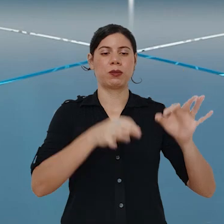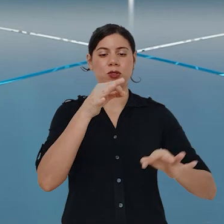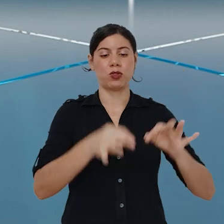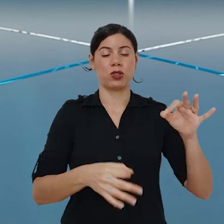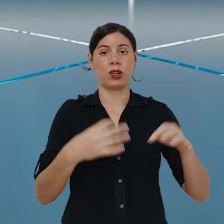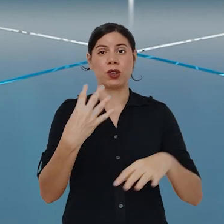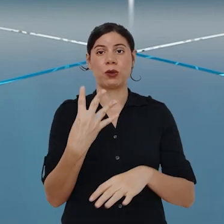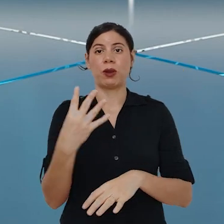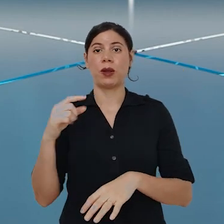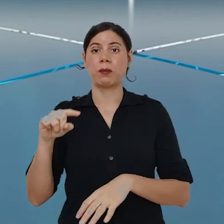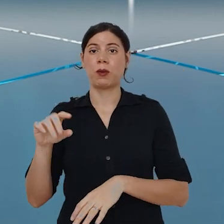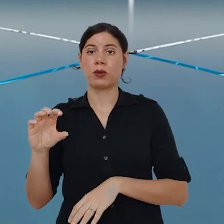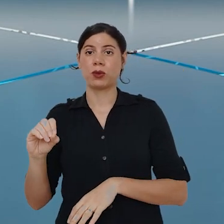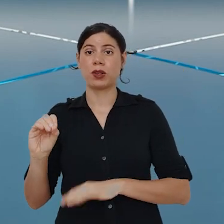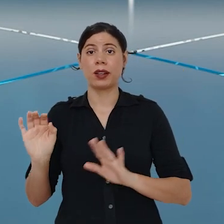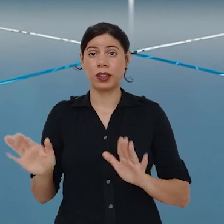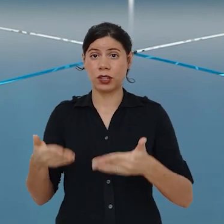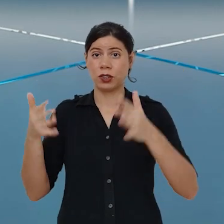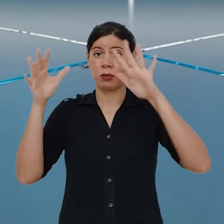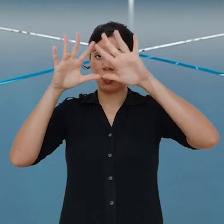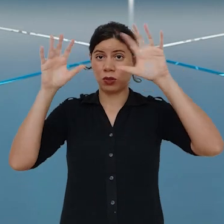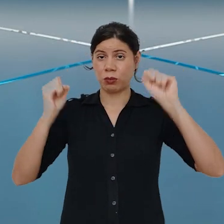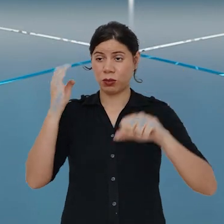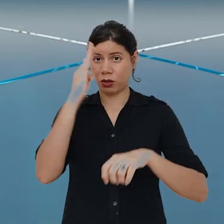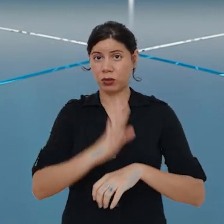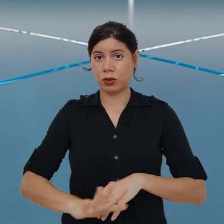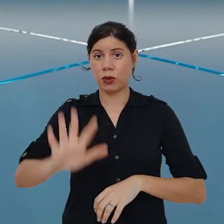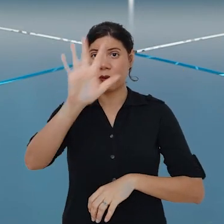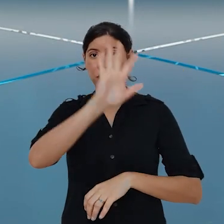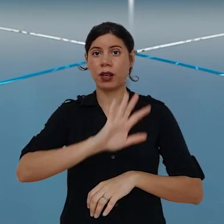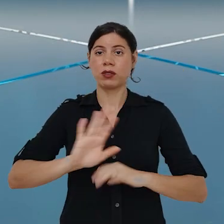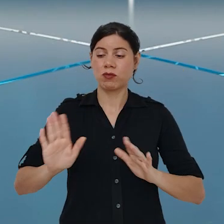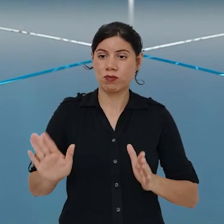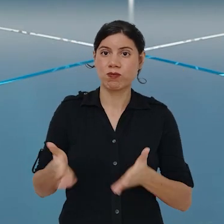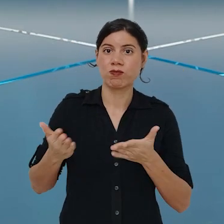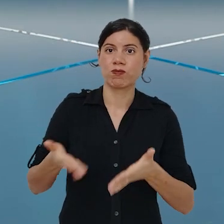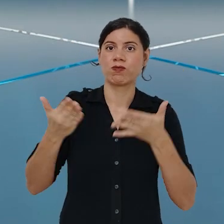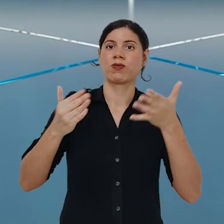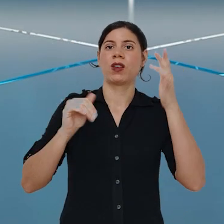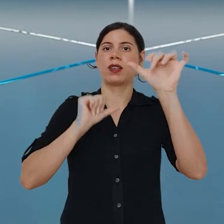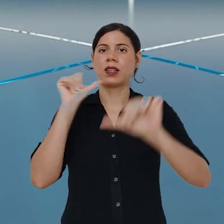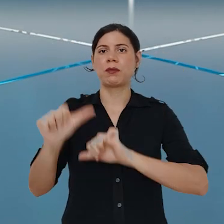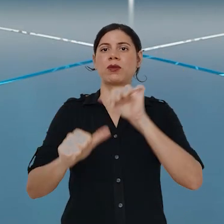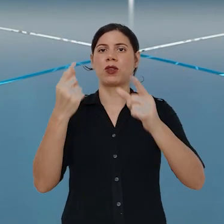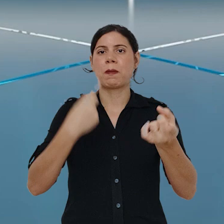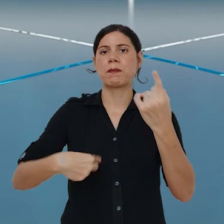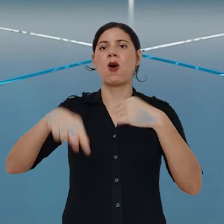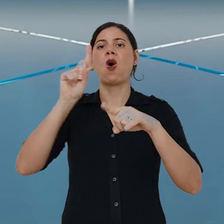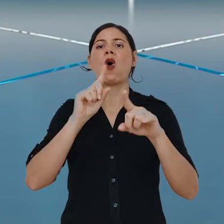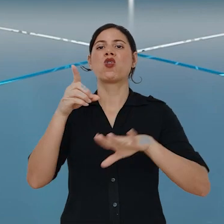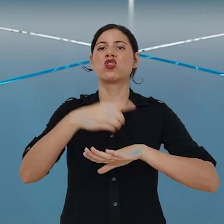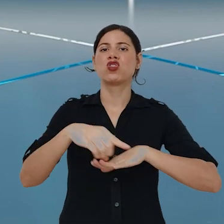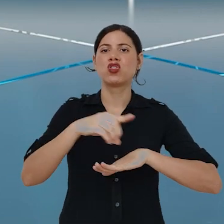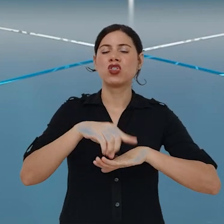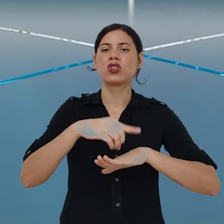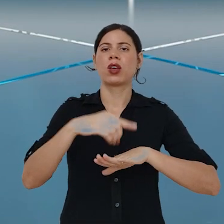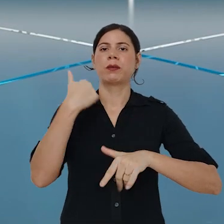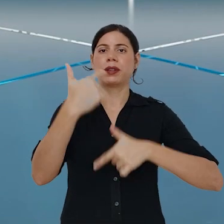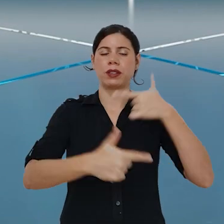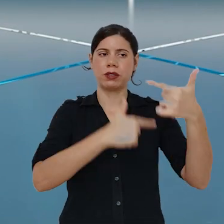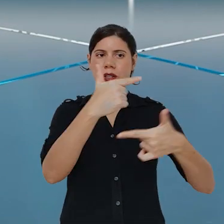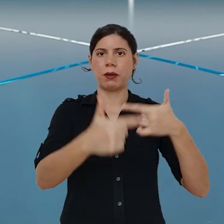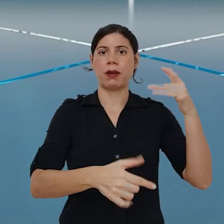Justiça 4.0, que estimula os tribunais brasileiros a impulsionarem a transformação digital para que a prestação